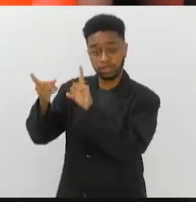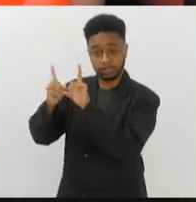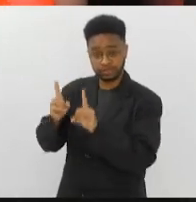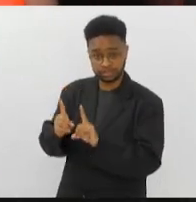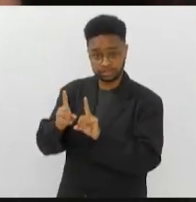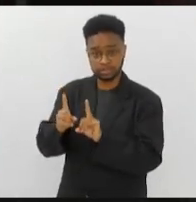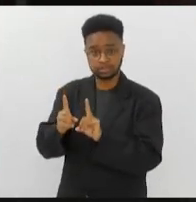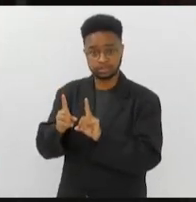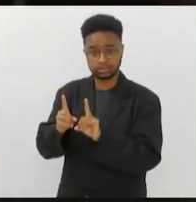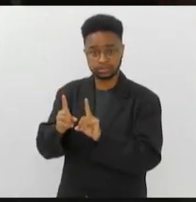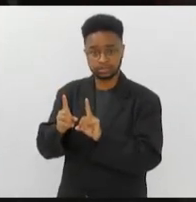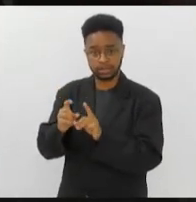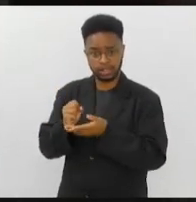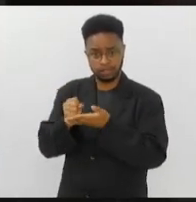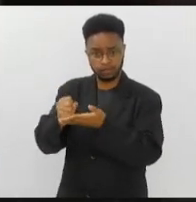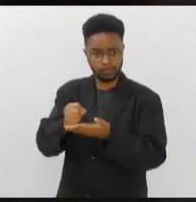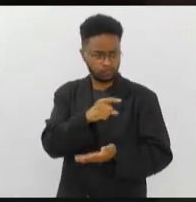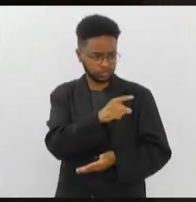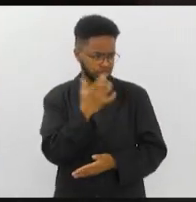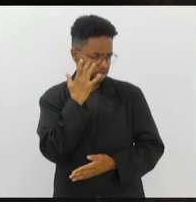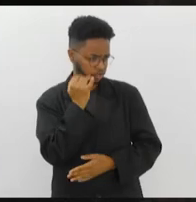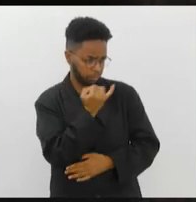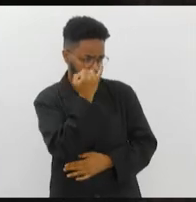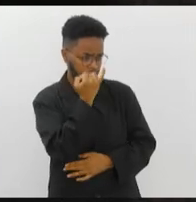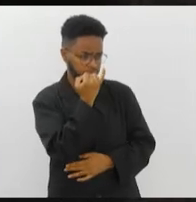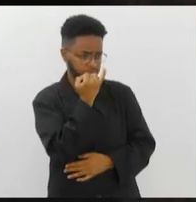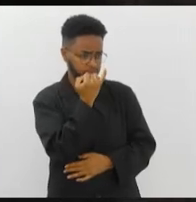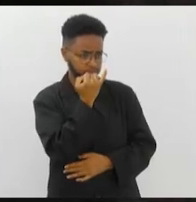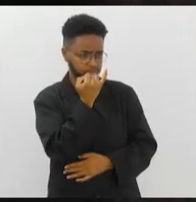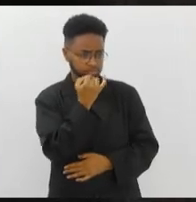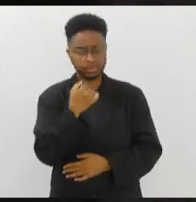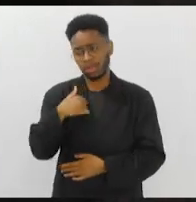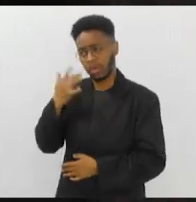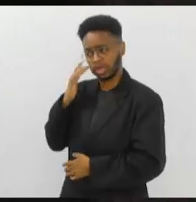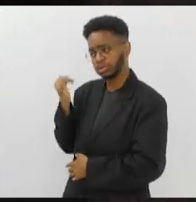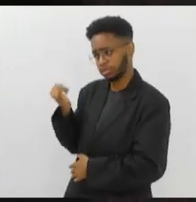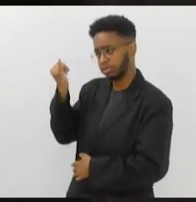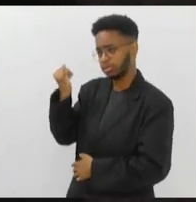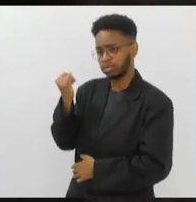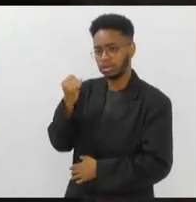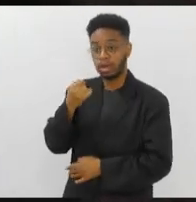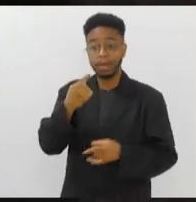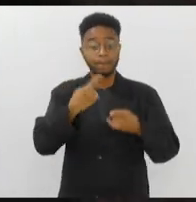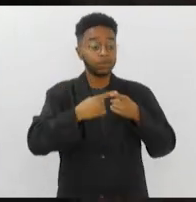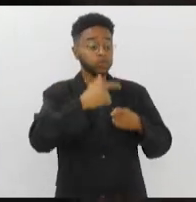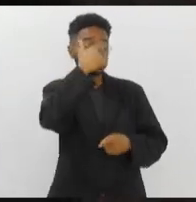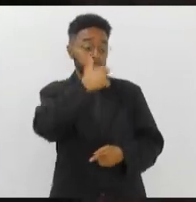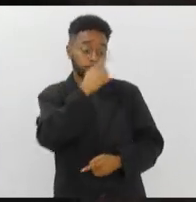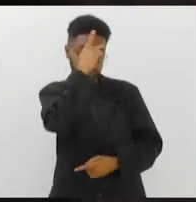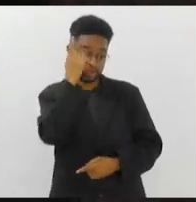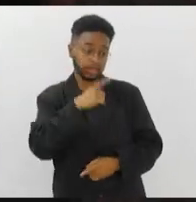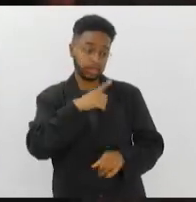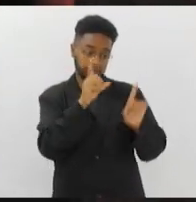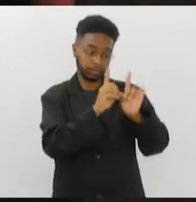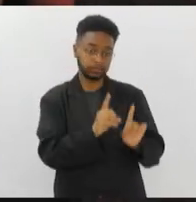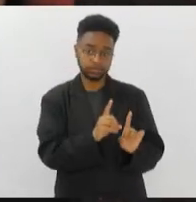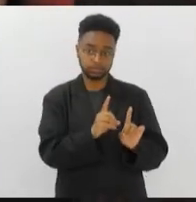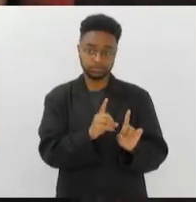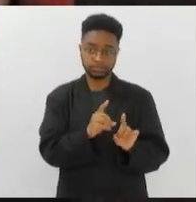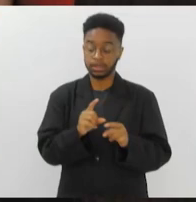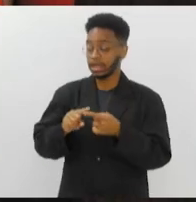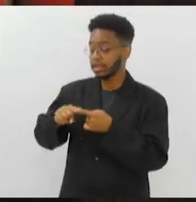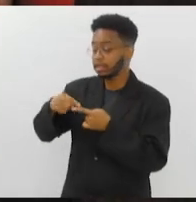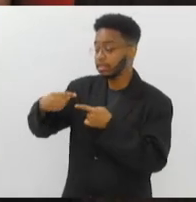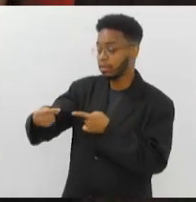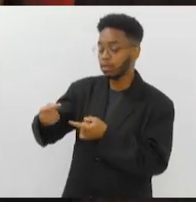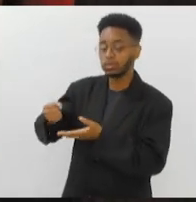deficiência. Você se importou? Eu me importei com isso. Porque eu sou uma pessoa com deficiência. Depois